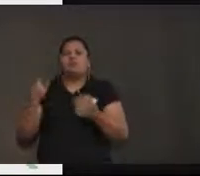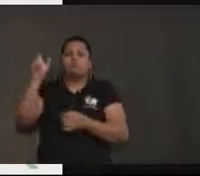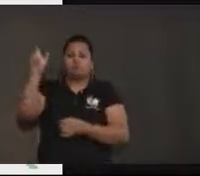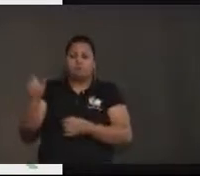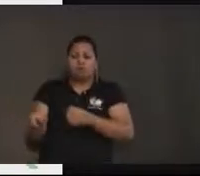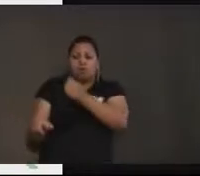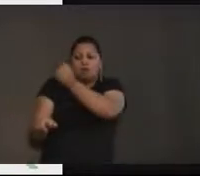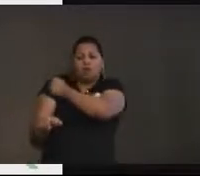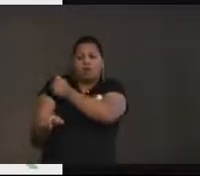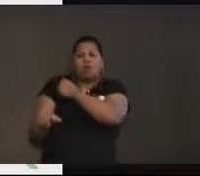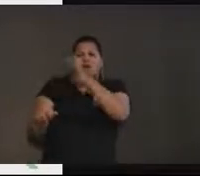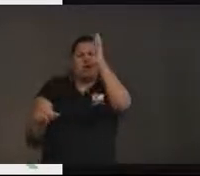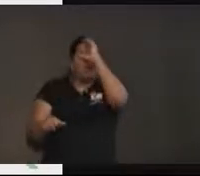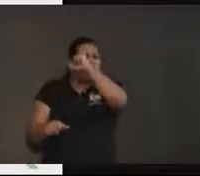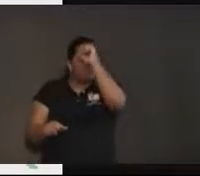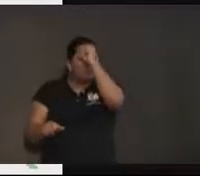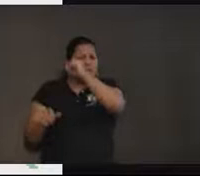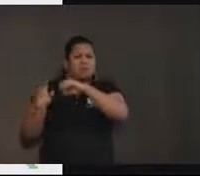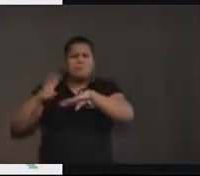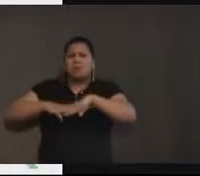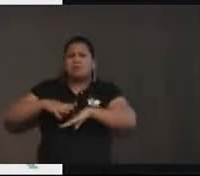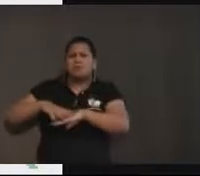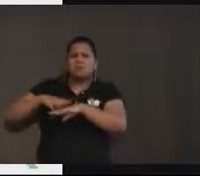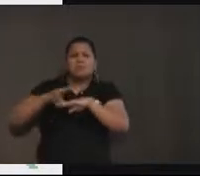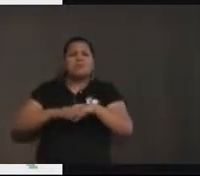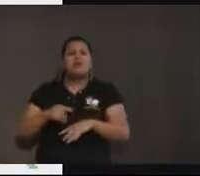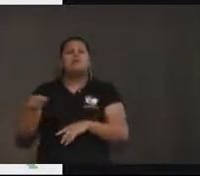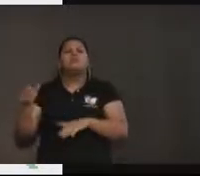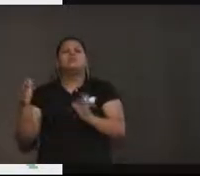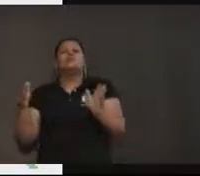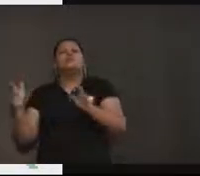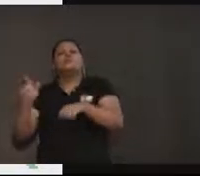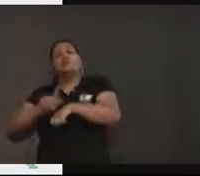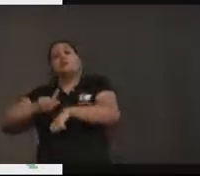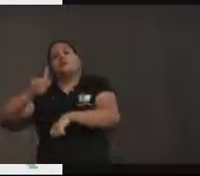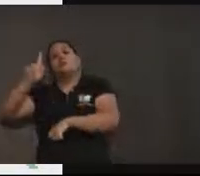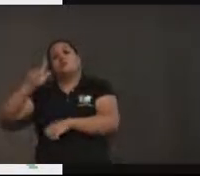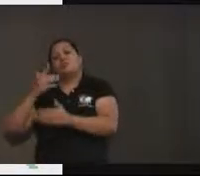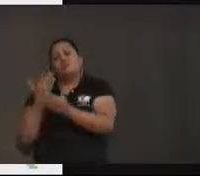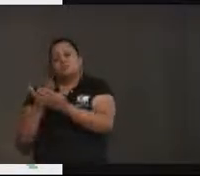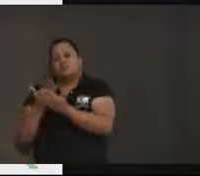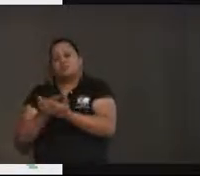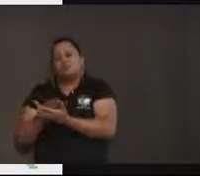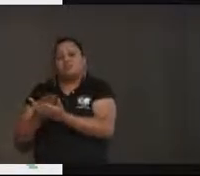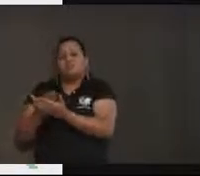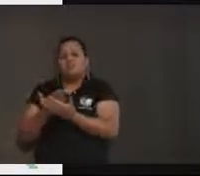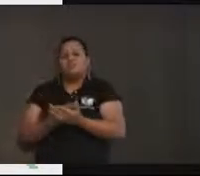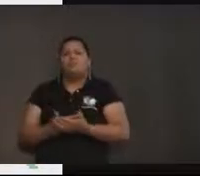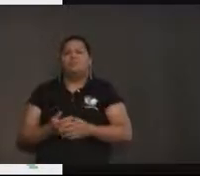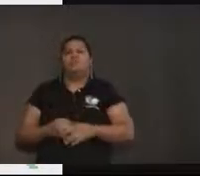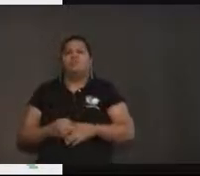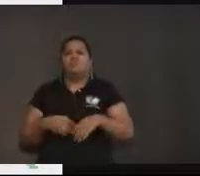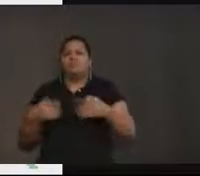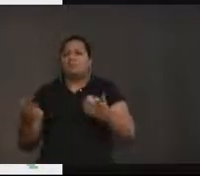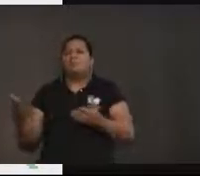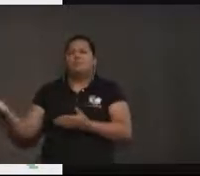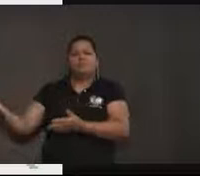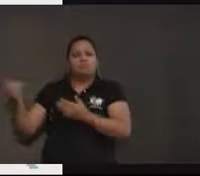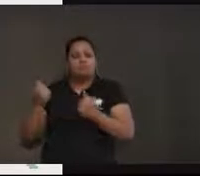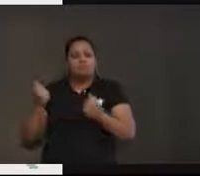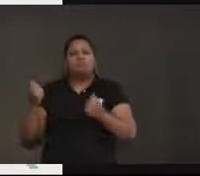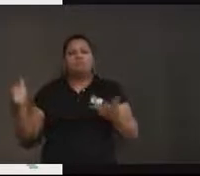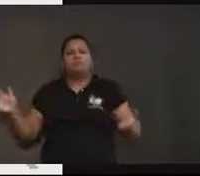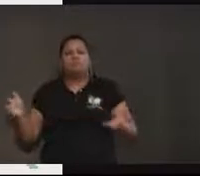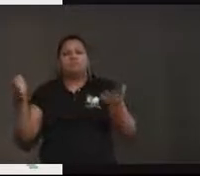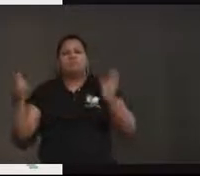muito análise funcional ainda no seu período de graduação Aí eu disse não vou levar para estimular os alunos de